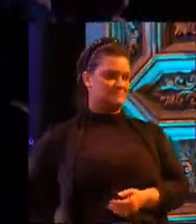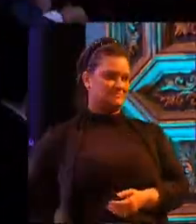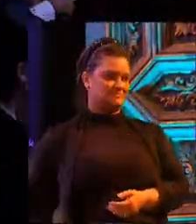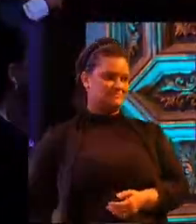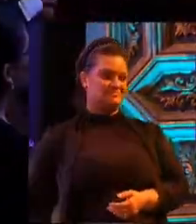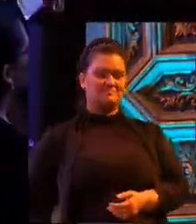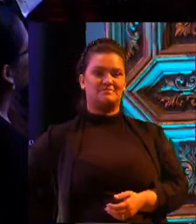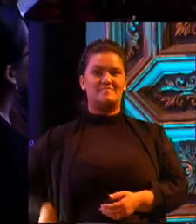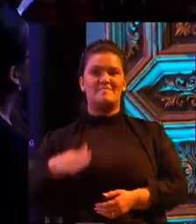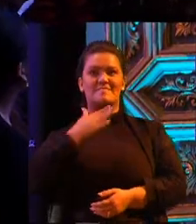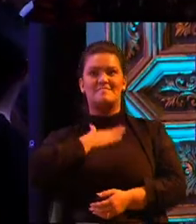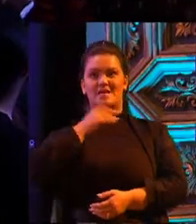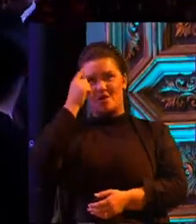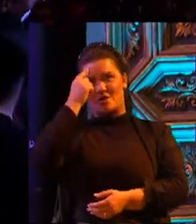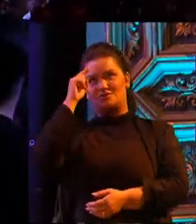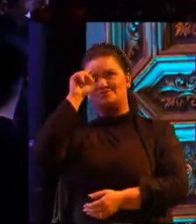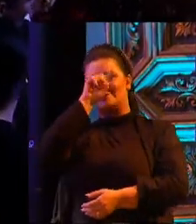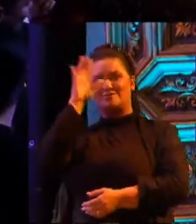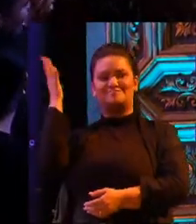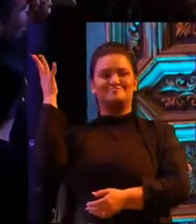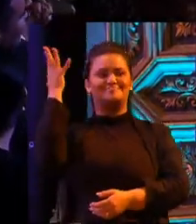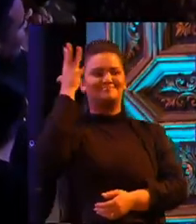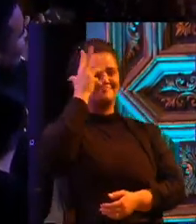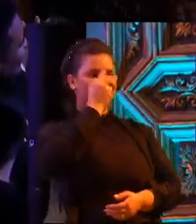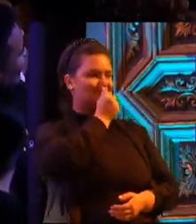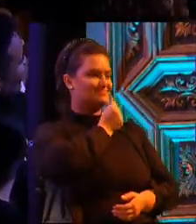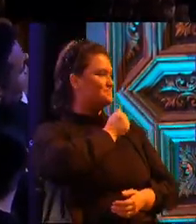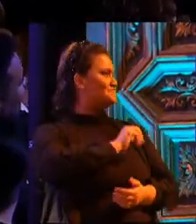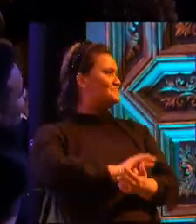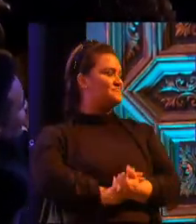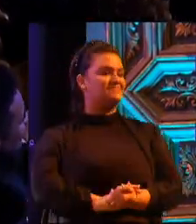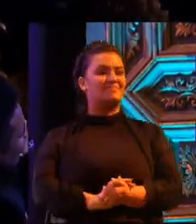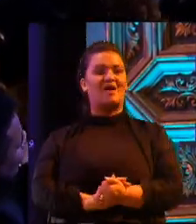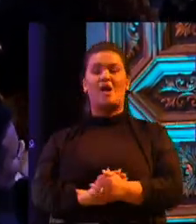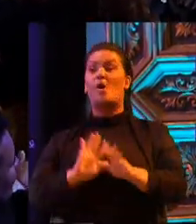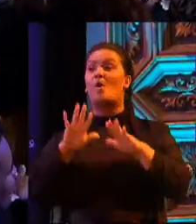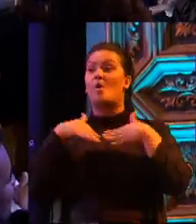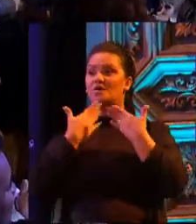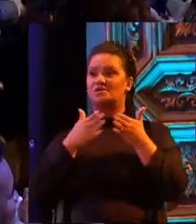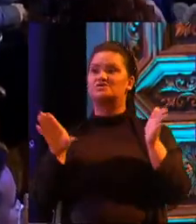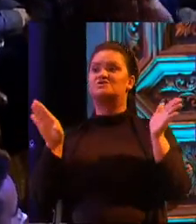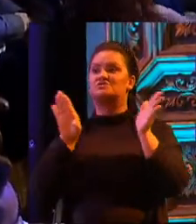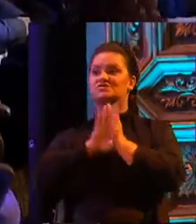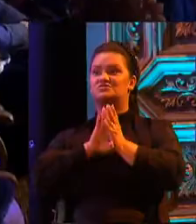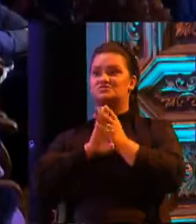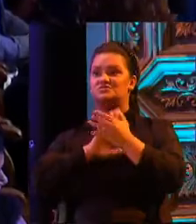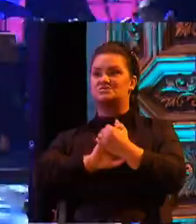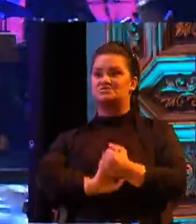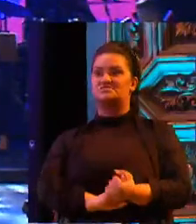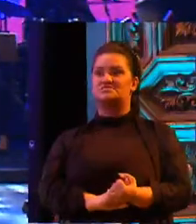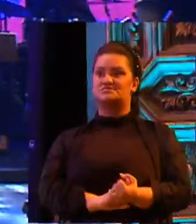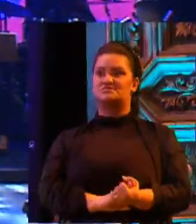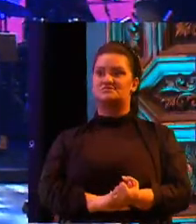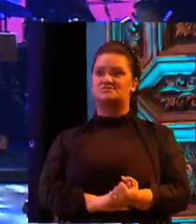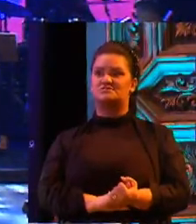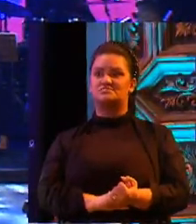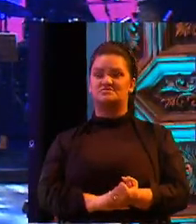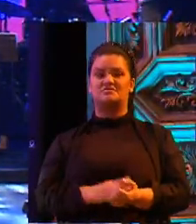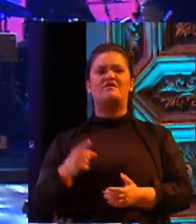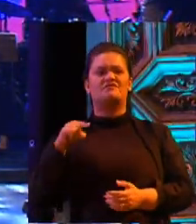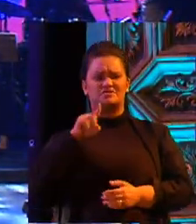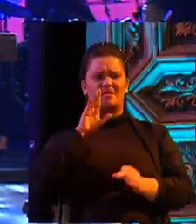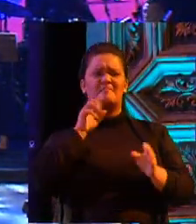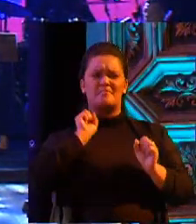Meu Deus, que coisa linda. E enquanto eles chegam aqui no palco, dê um